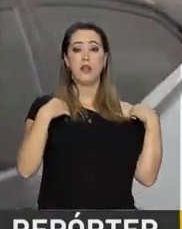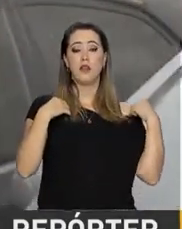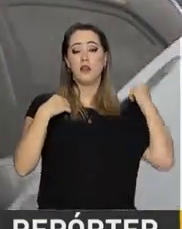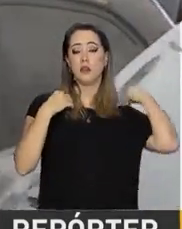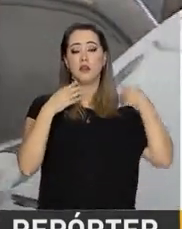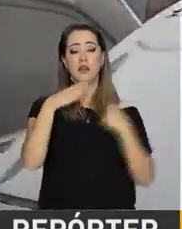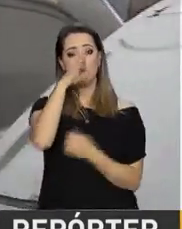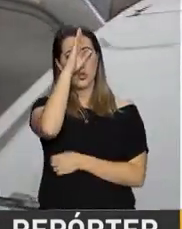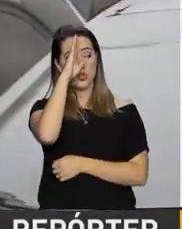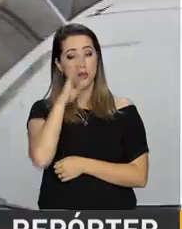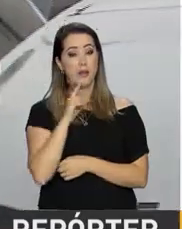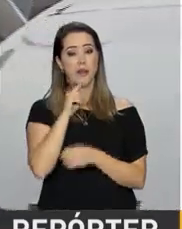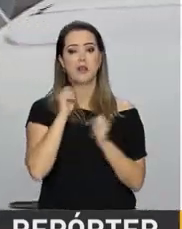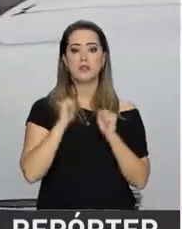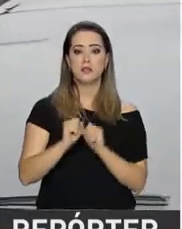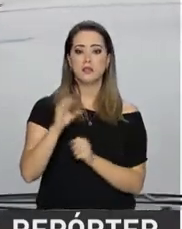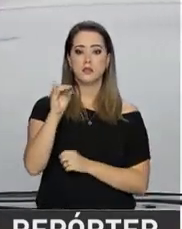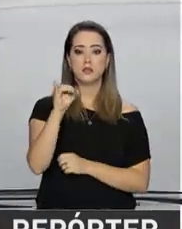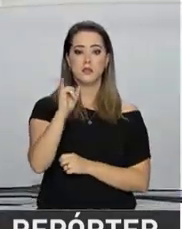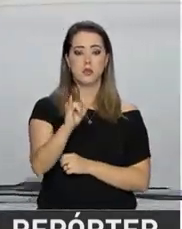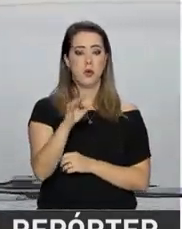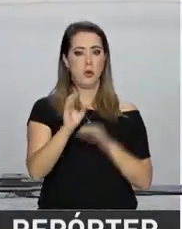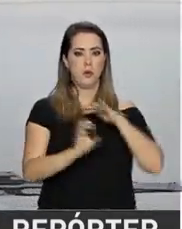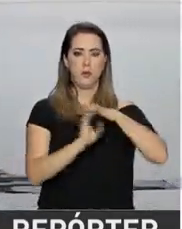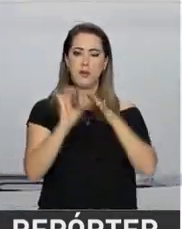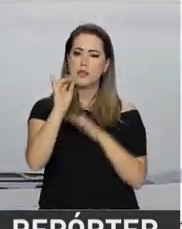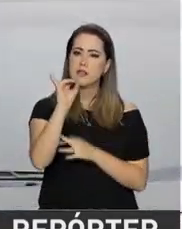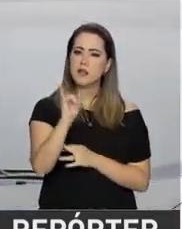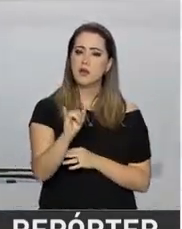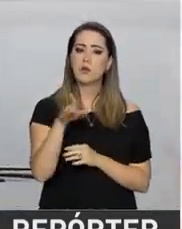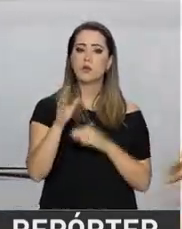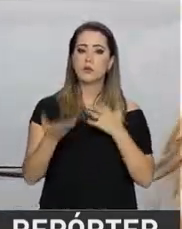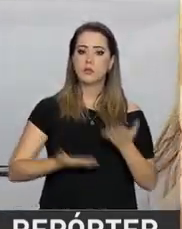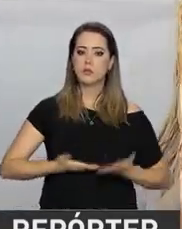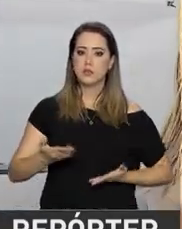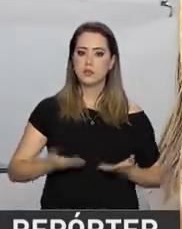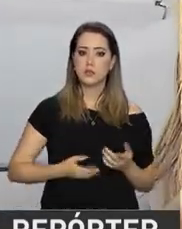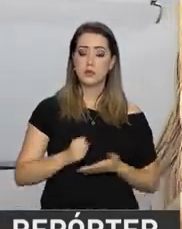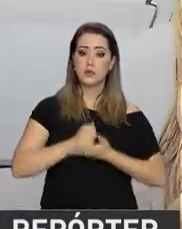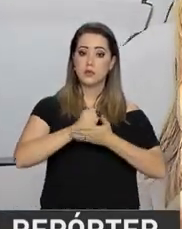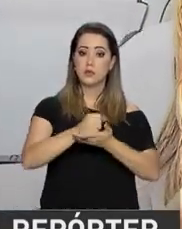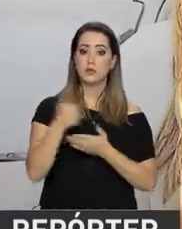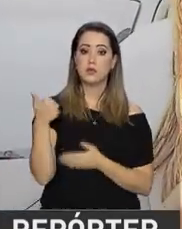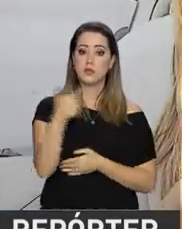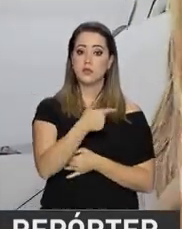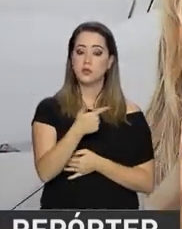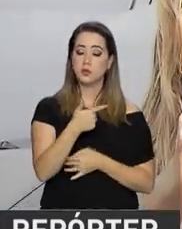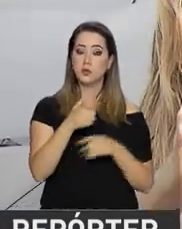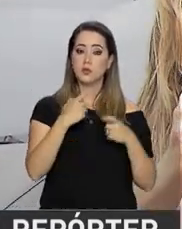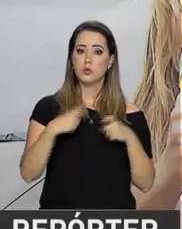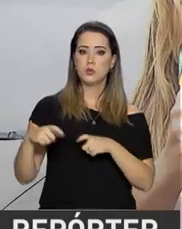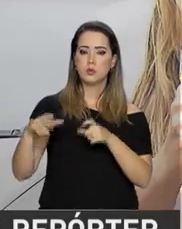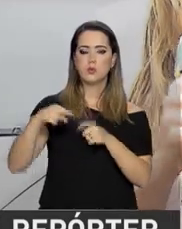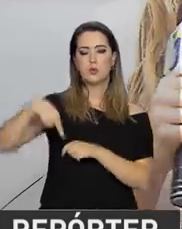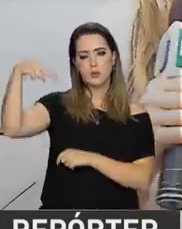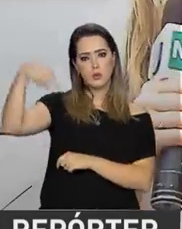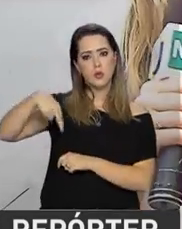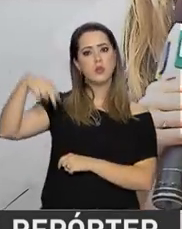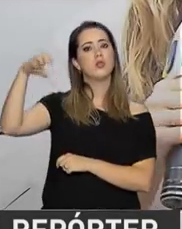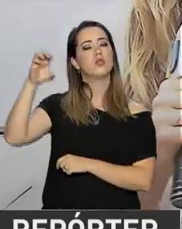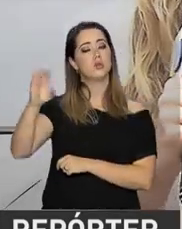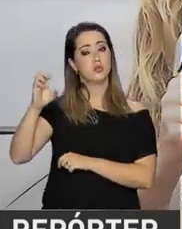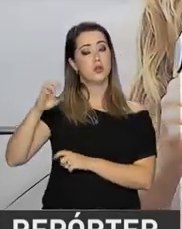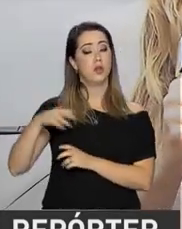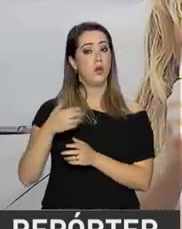de orelhões da operadora Oi? Pois é, esse serviço está disponível em 12 estados da região Norte e Nordeste